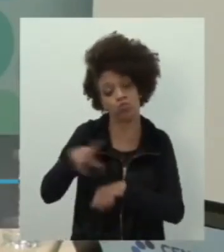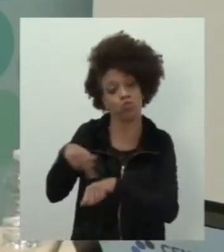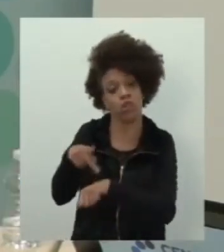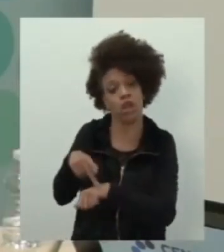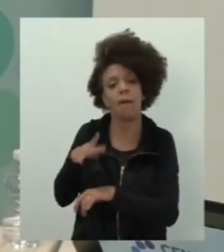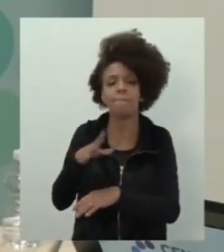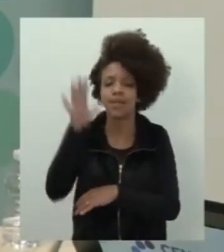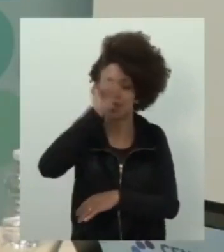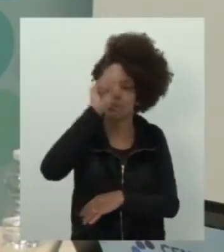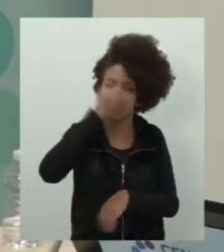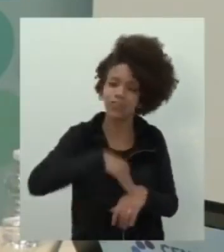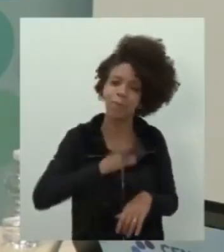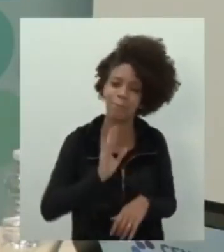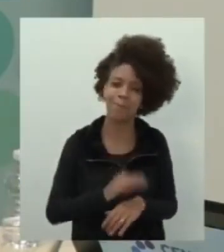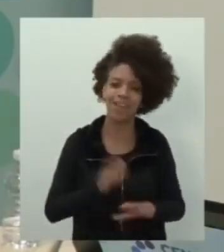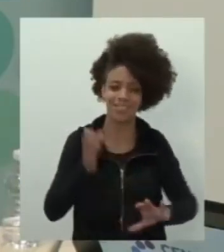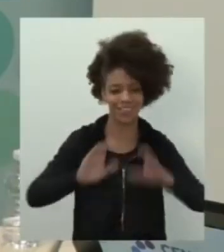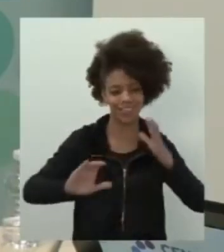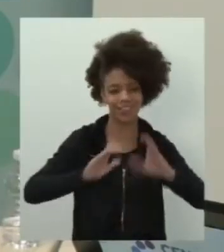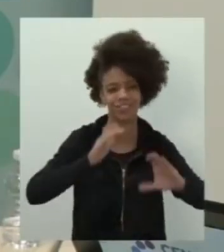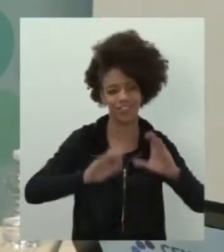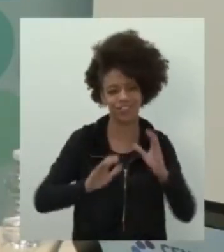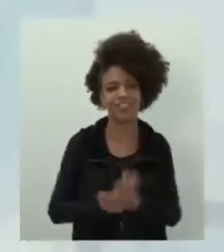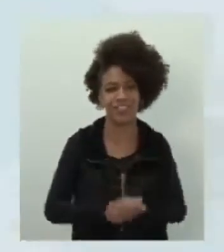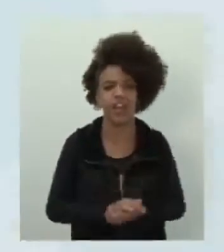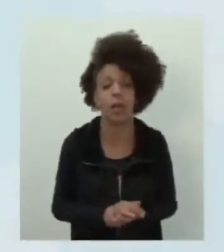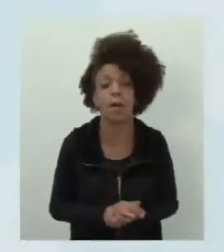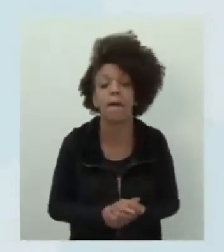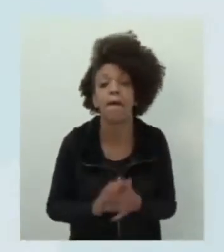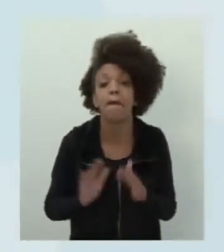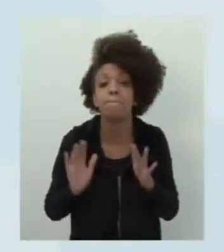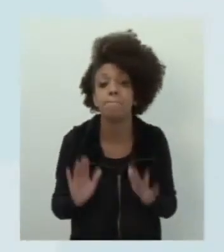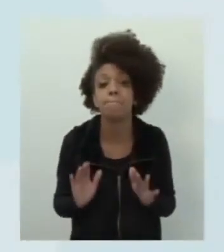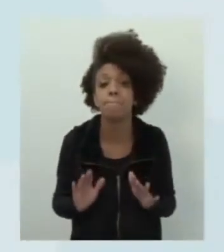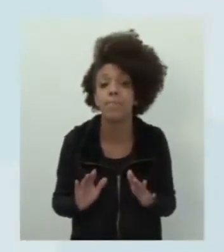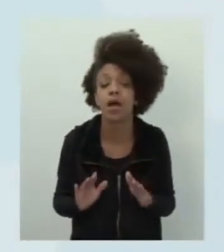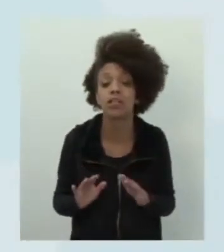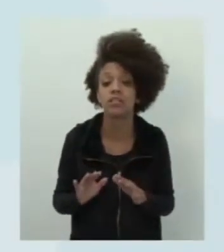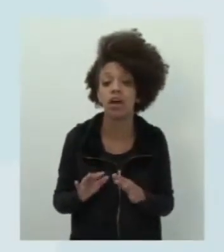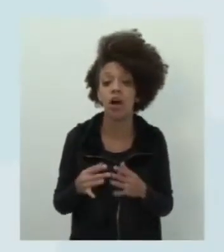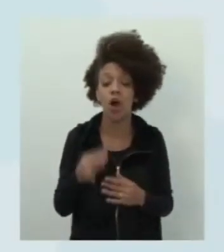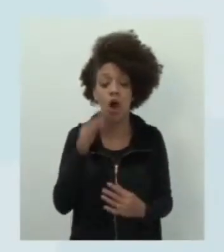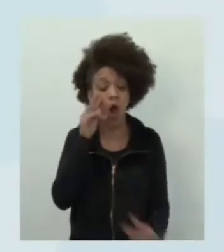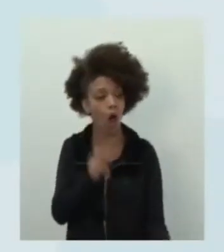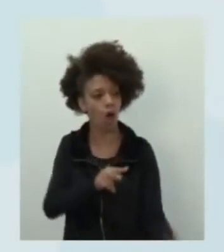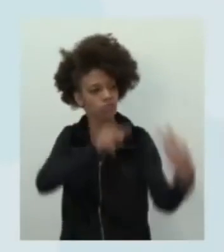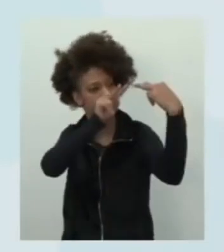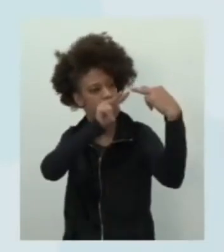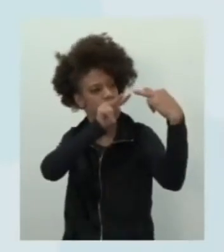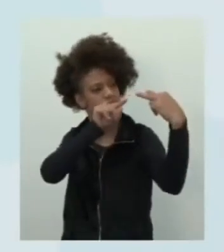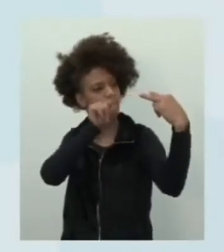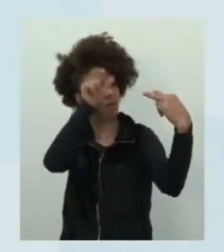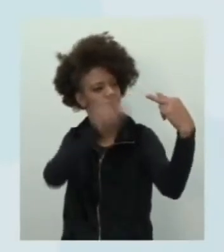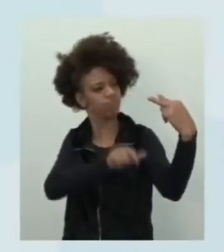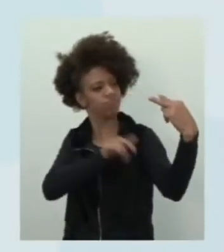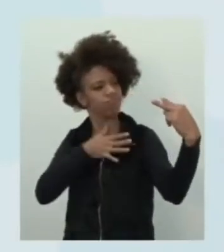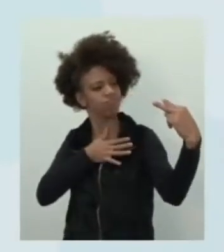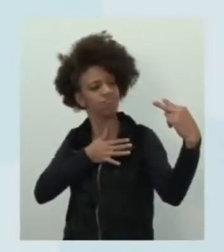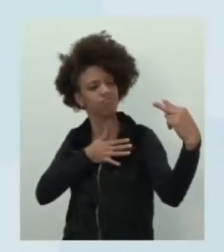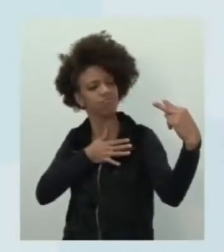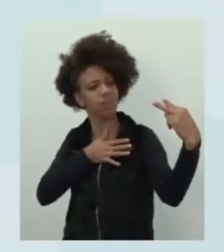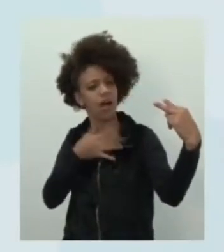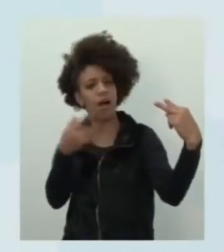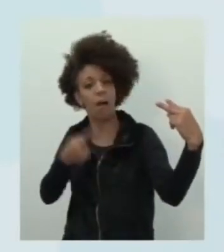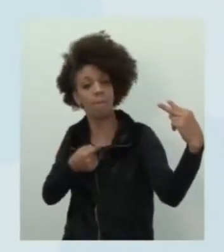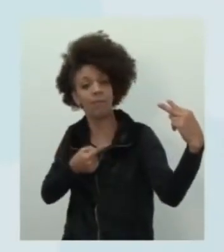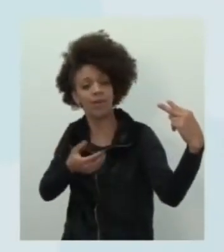para entender um pouquinho mais do que a cantiga da Ribeirinha, né? Ou você vem, olhe para mim, me dê seus olhos, olhe para mim, ou que eu quero